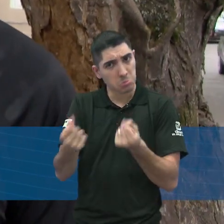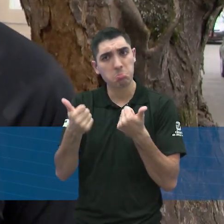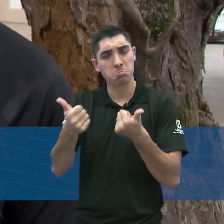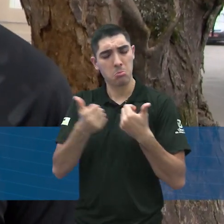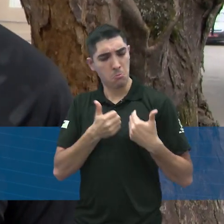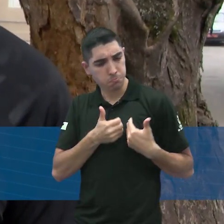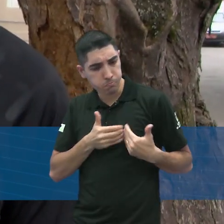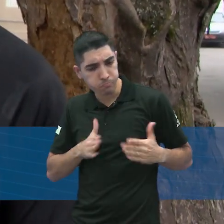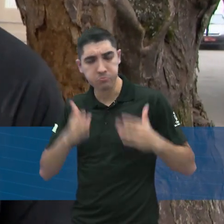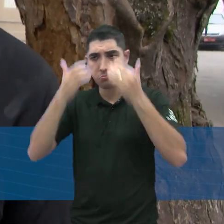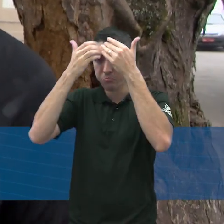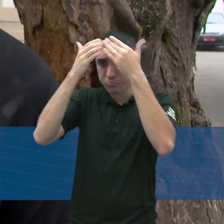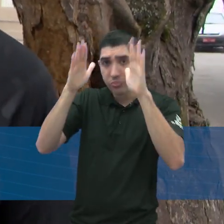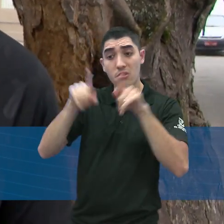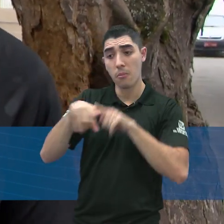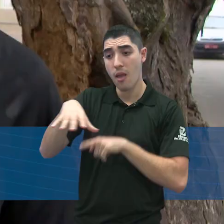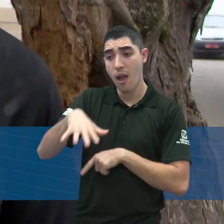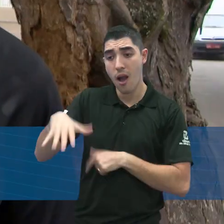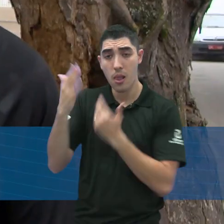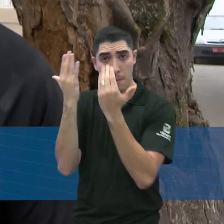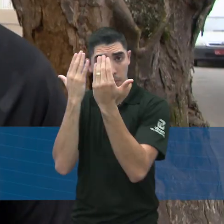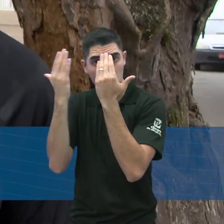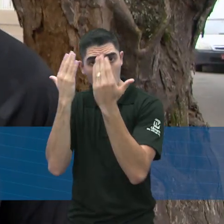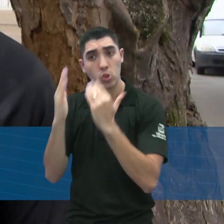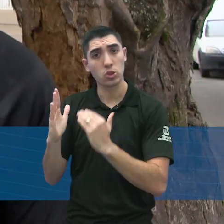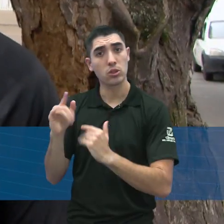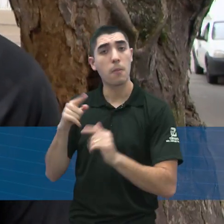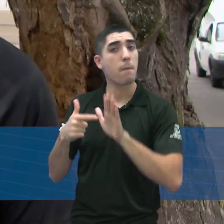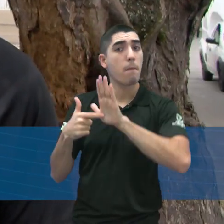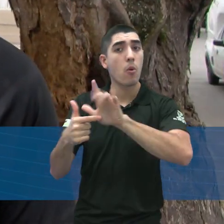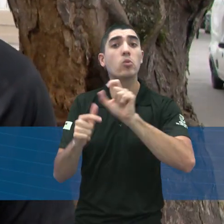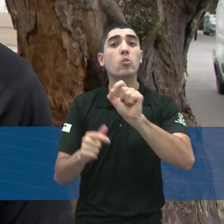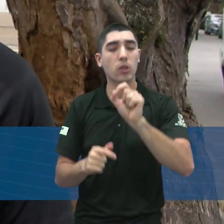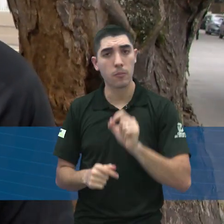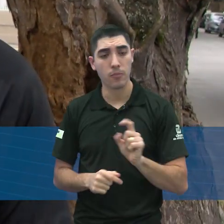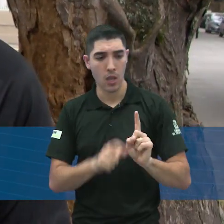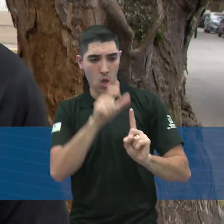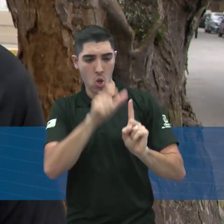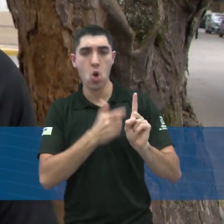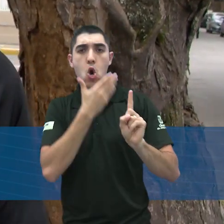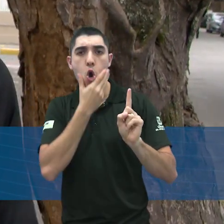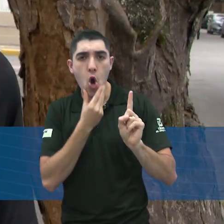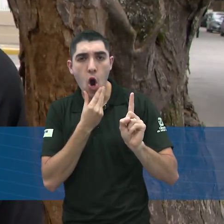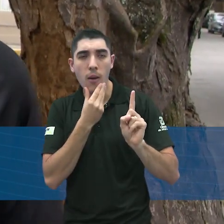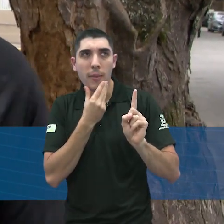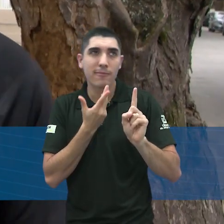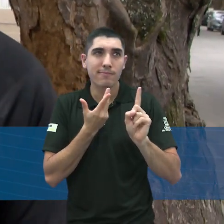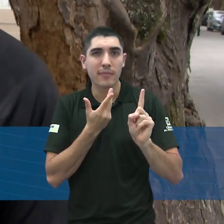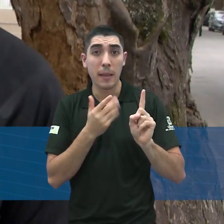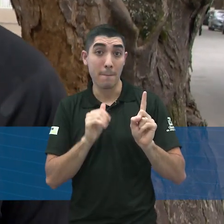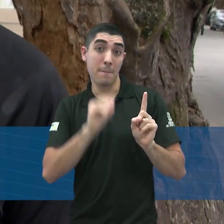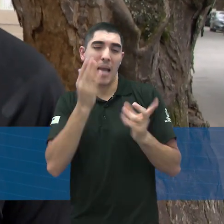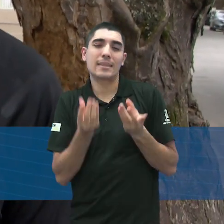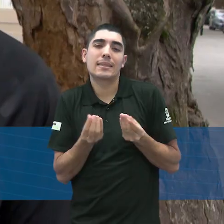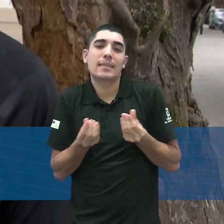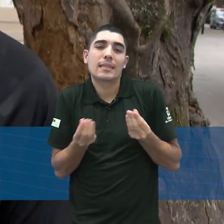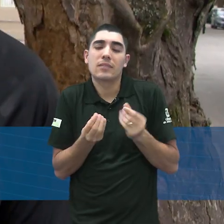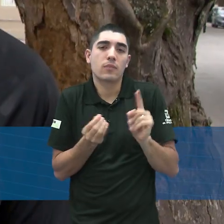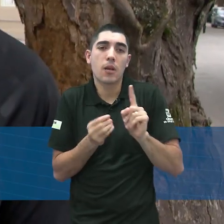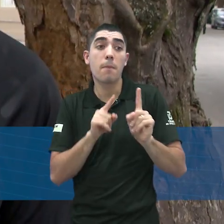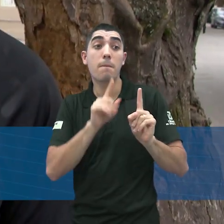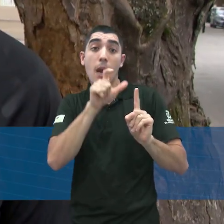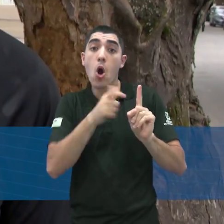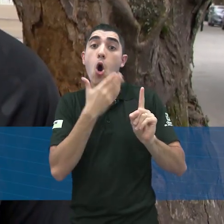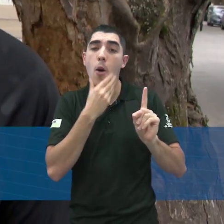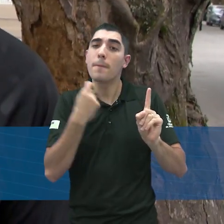uma área, acredito eu, na psicologia também, onde fala que o homem não é ser mais sensível, né? Mas ele ser